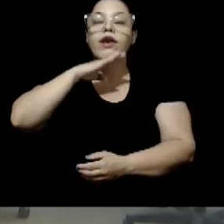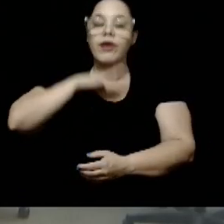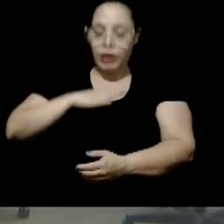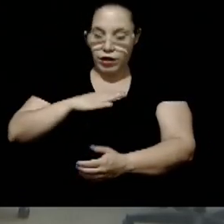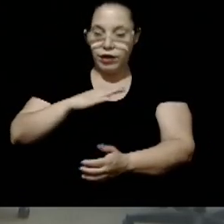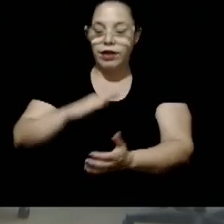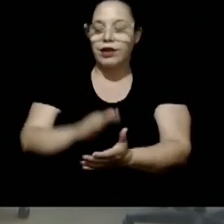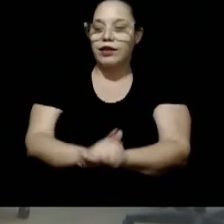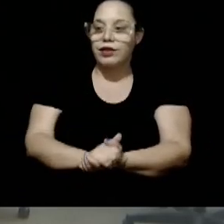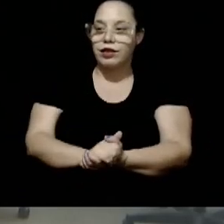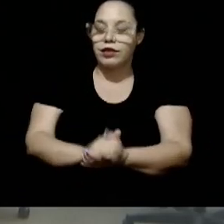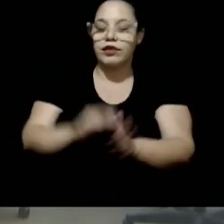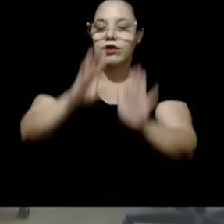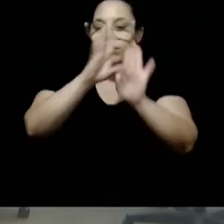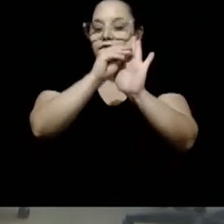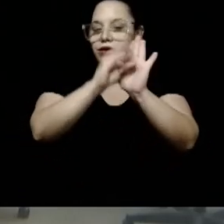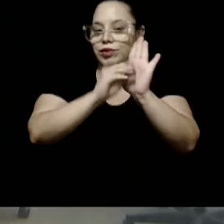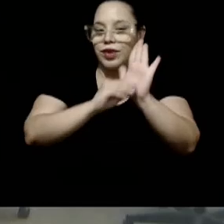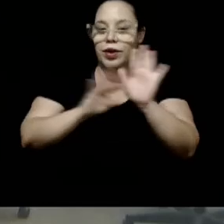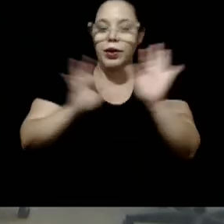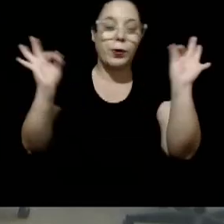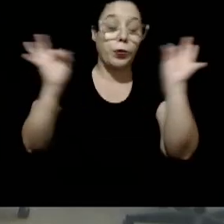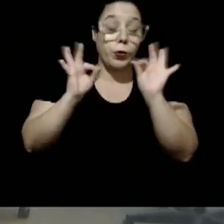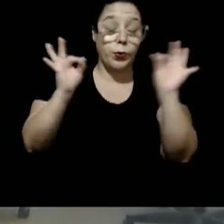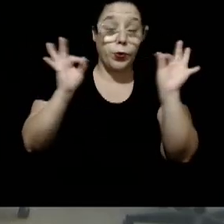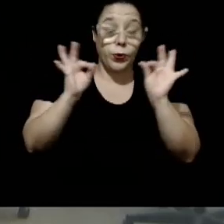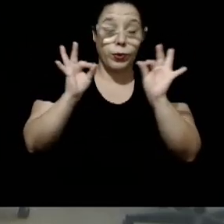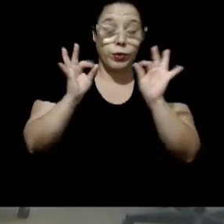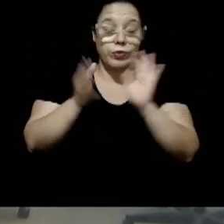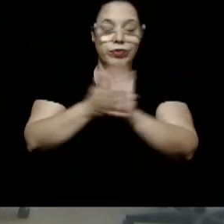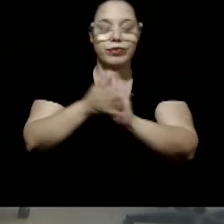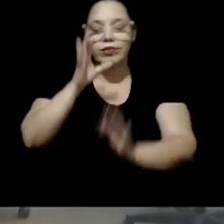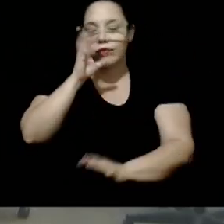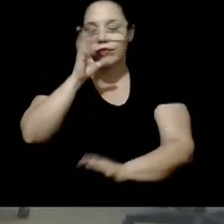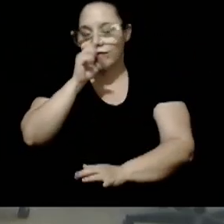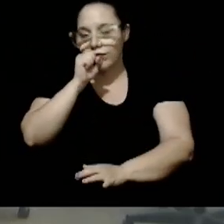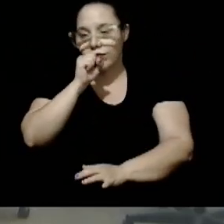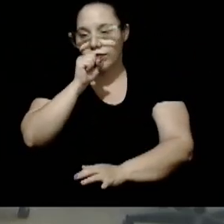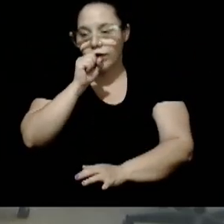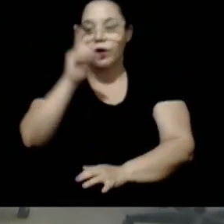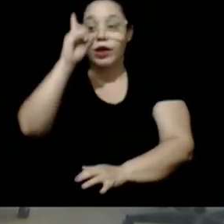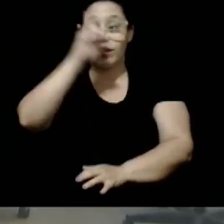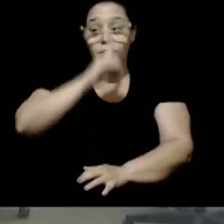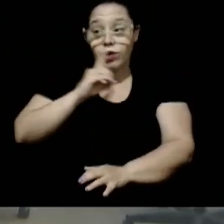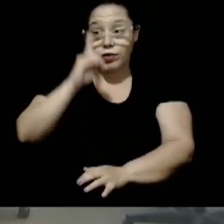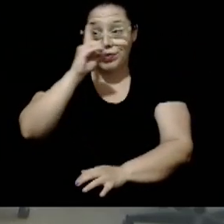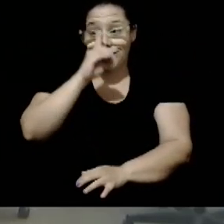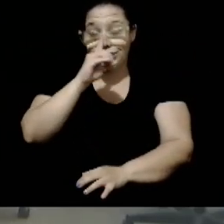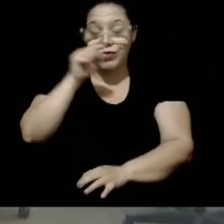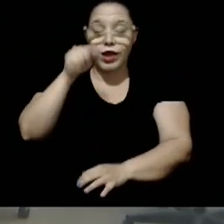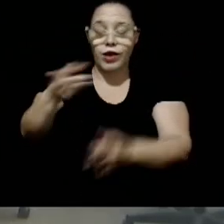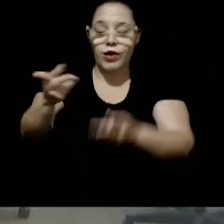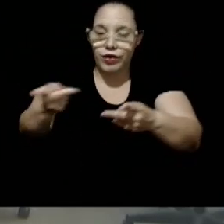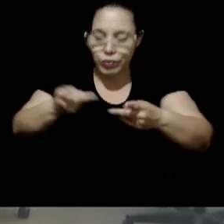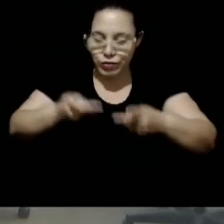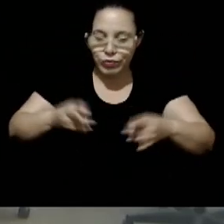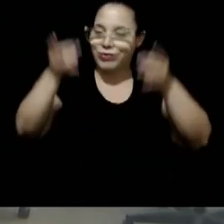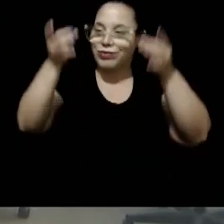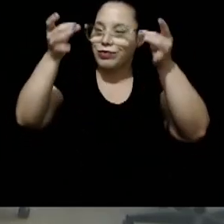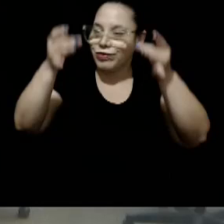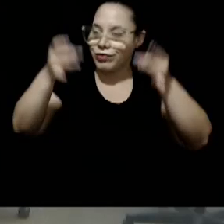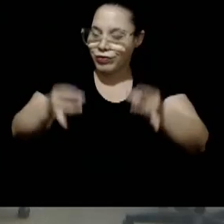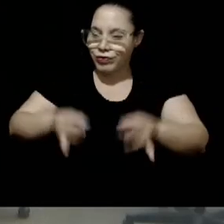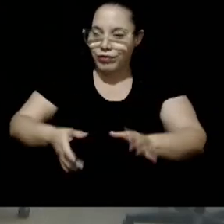programação é inédita no sábado e no domingo e você é nosso convidado especial para